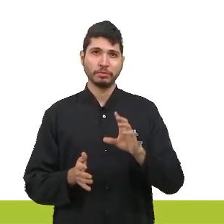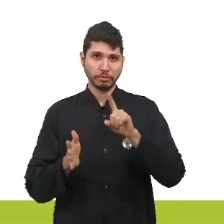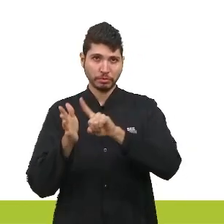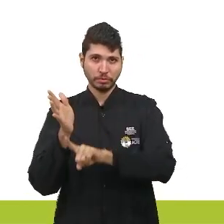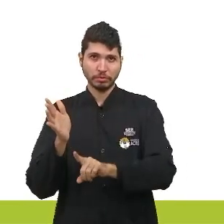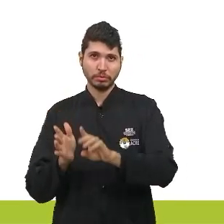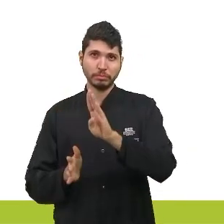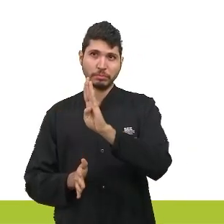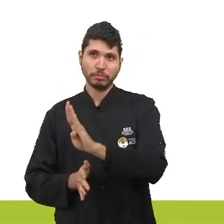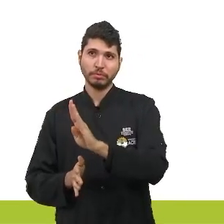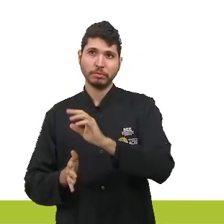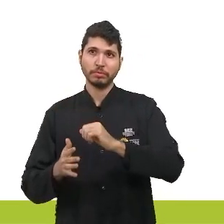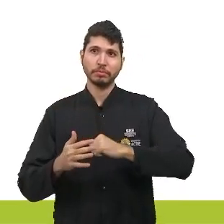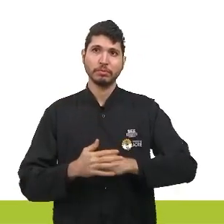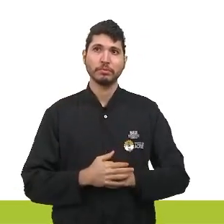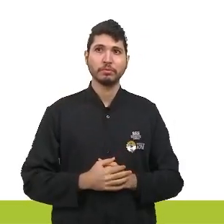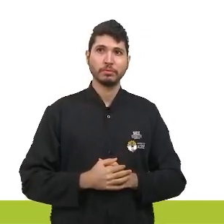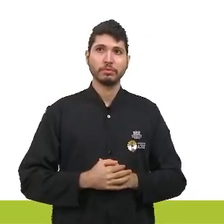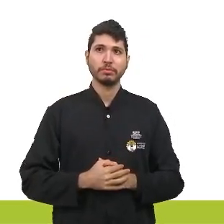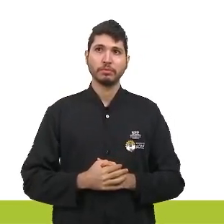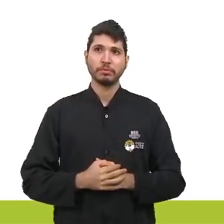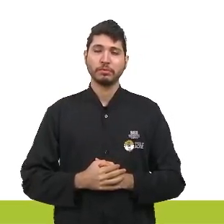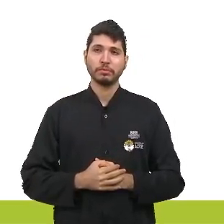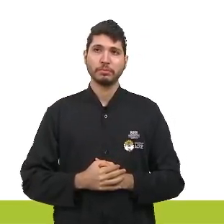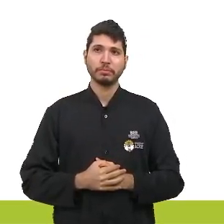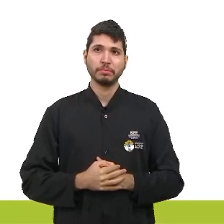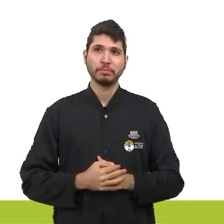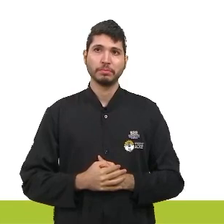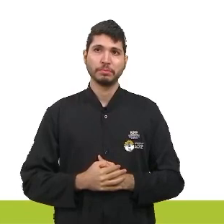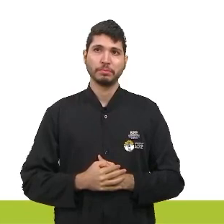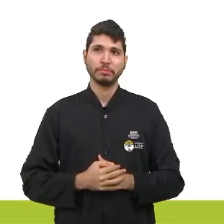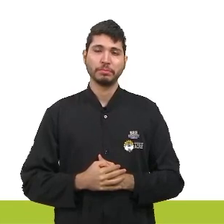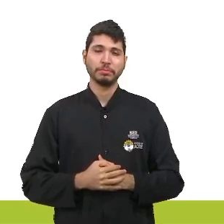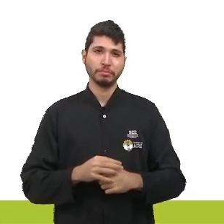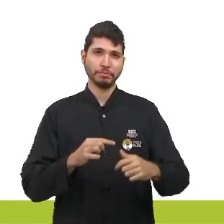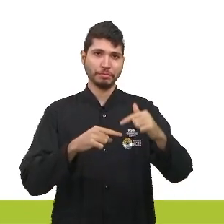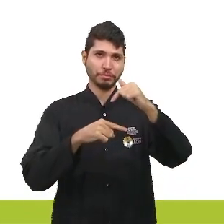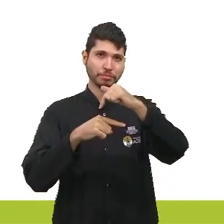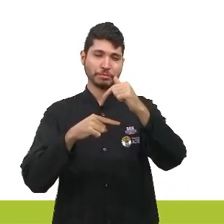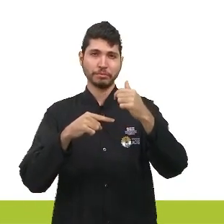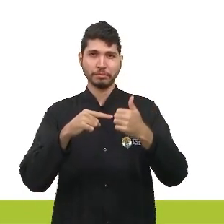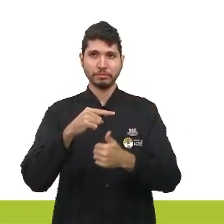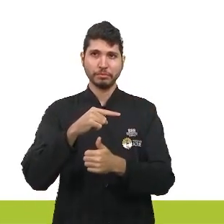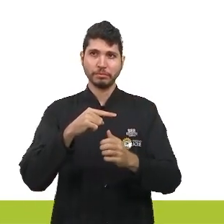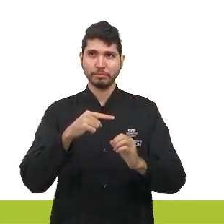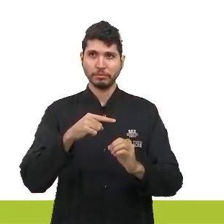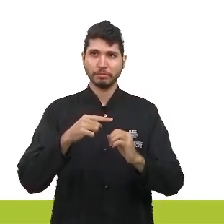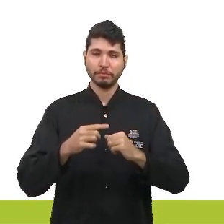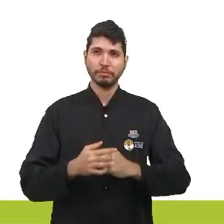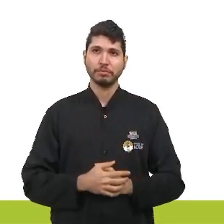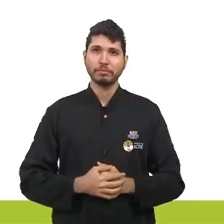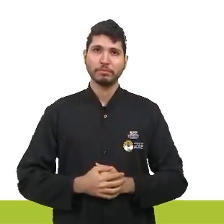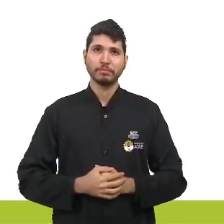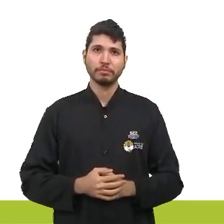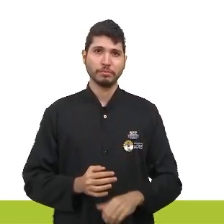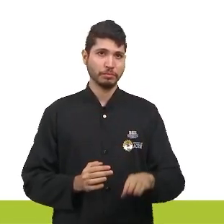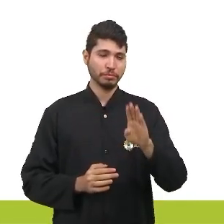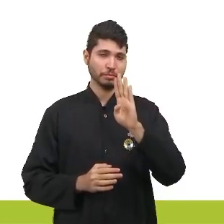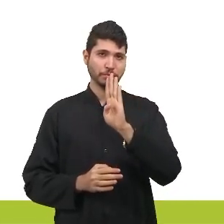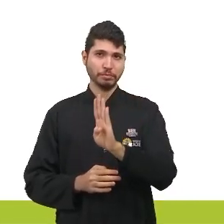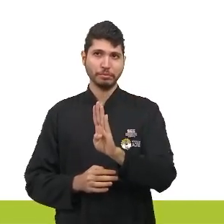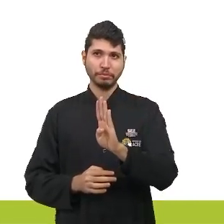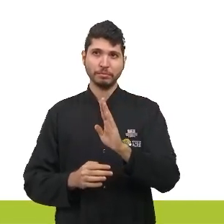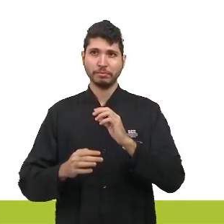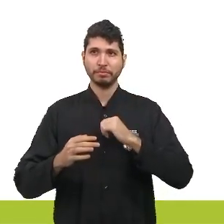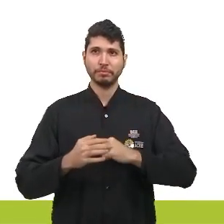apontado de A é 7 em 10. E agora eu coloquei esse não apontado em B e a